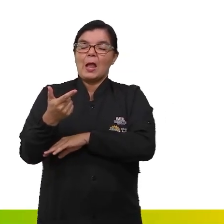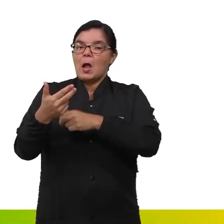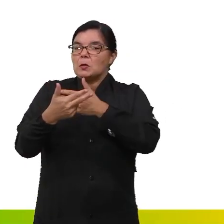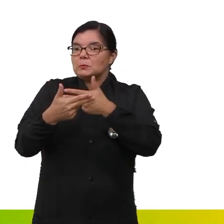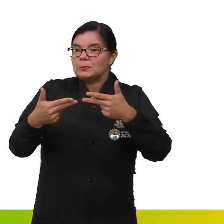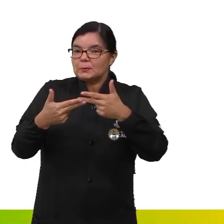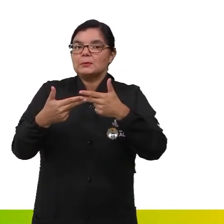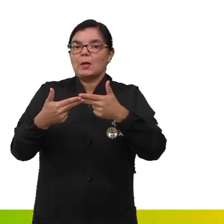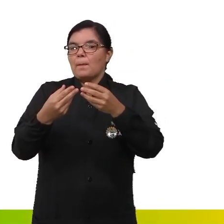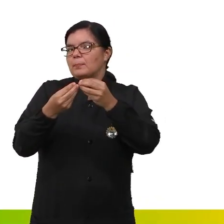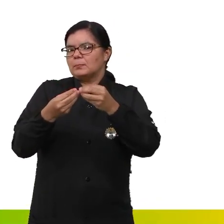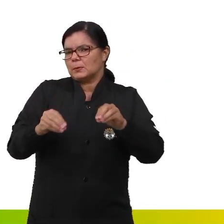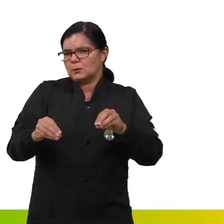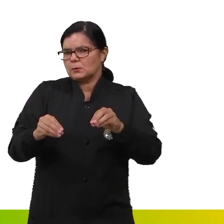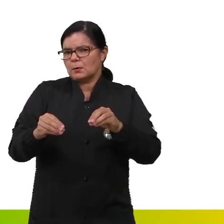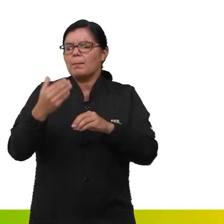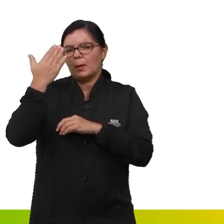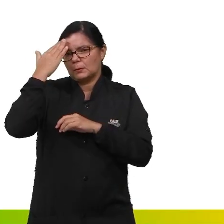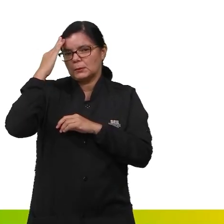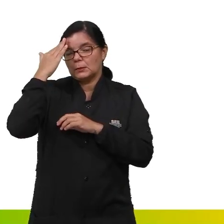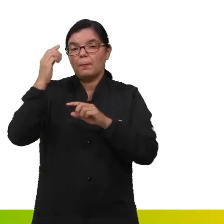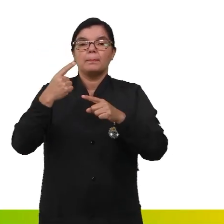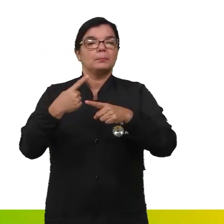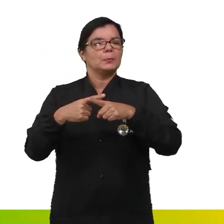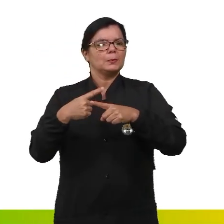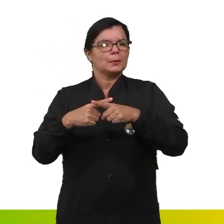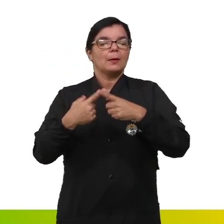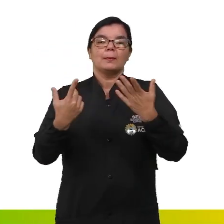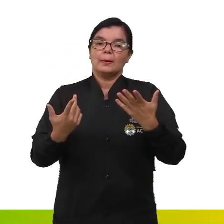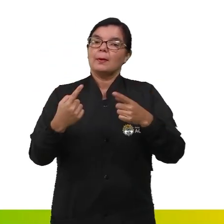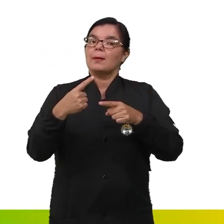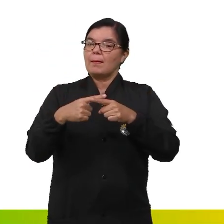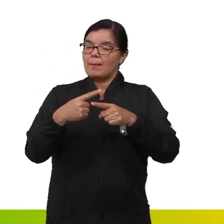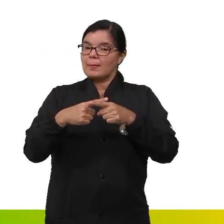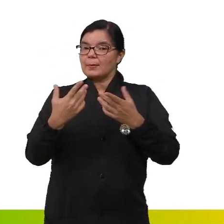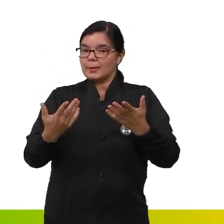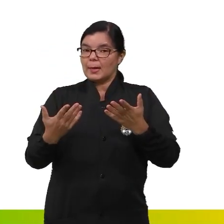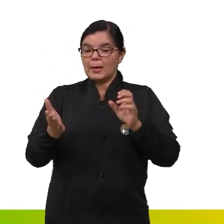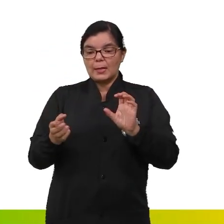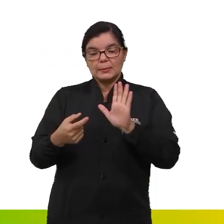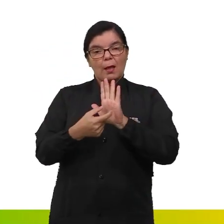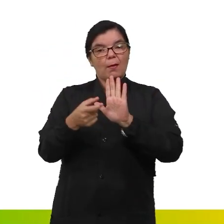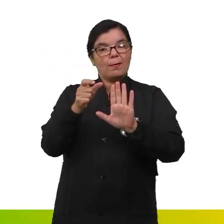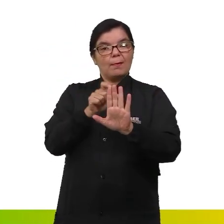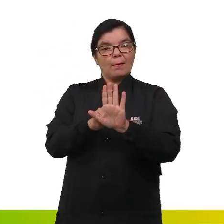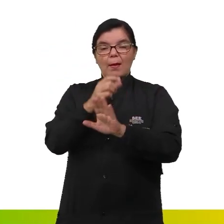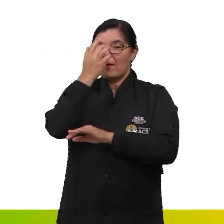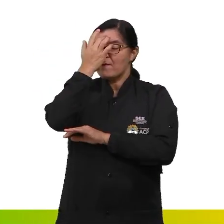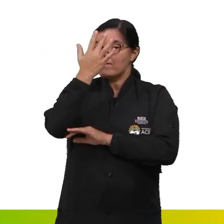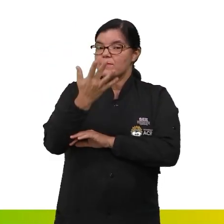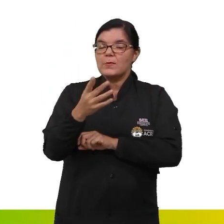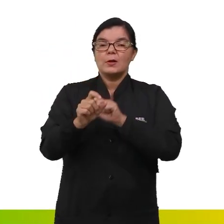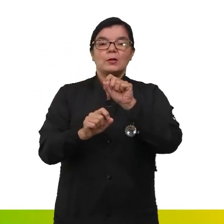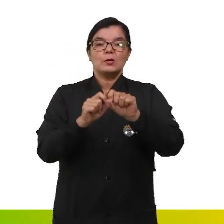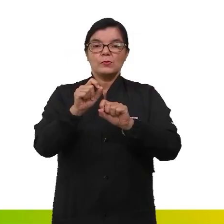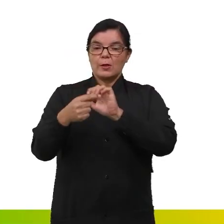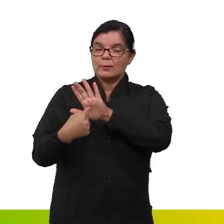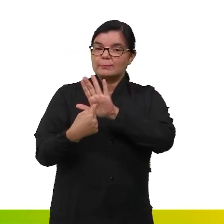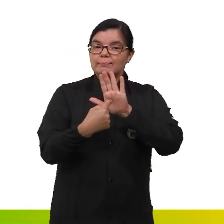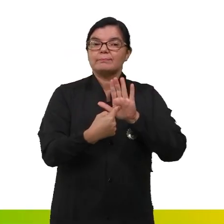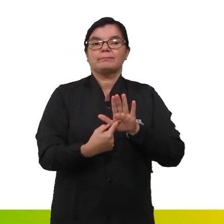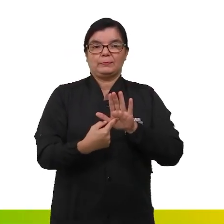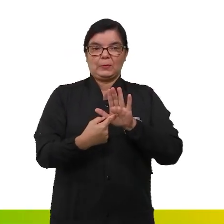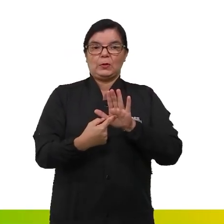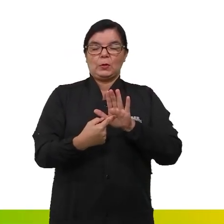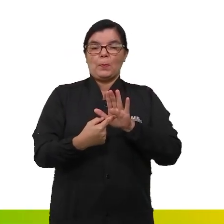algo que seja prejudicial para a compreensão. Por quê? Porque essa omissão ela é facilmente